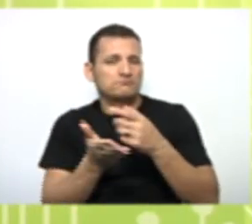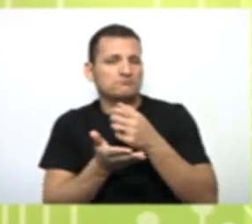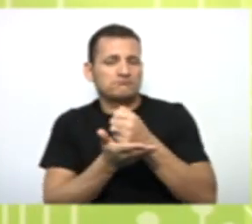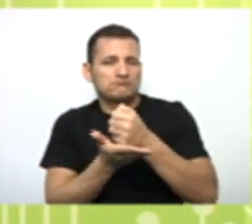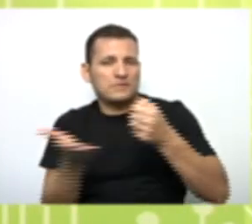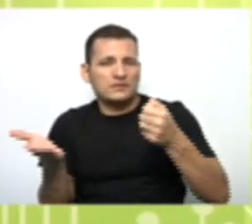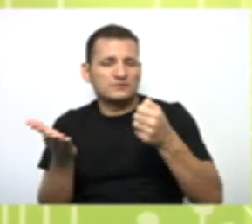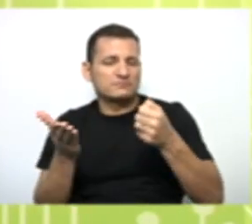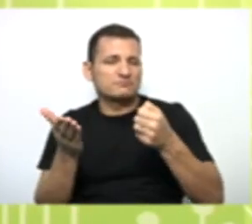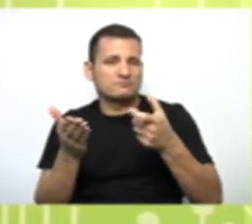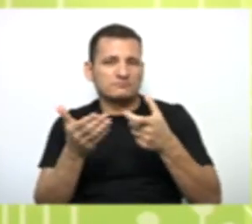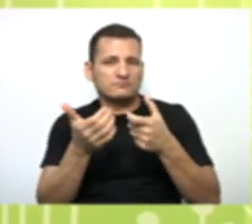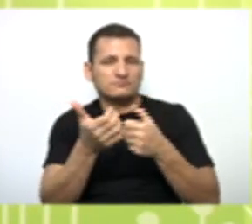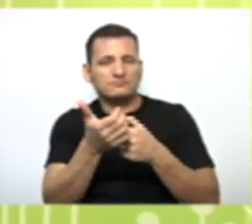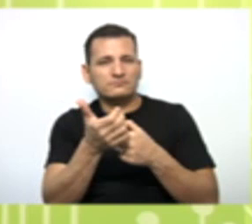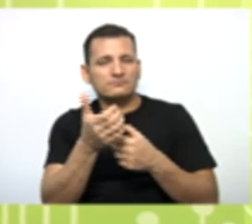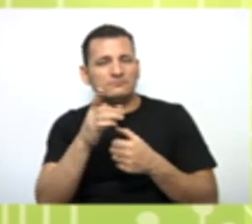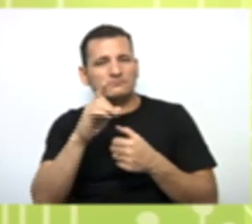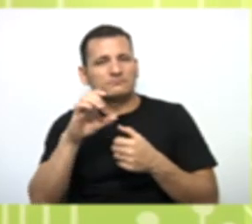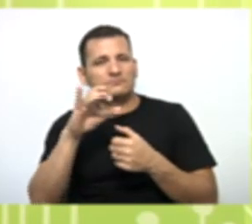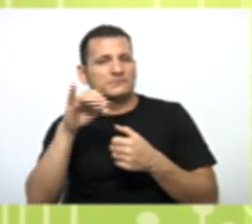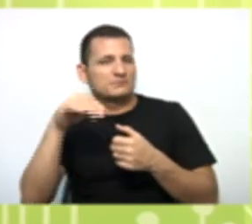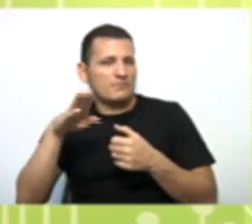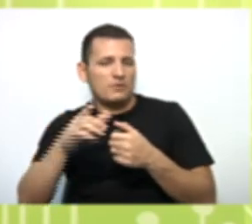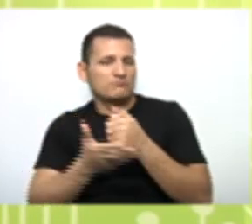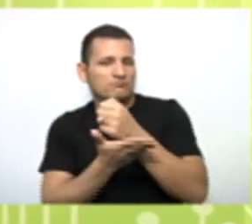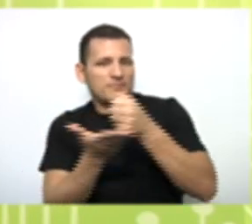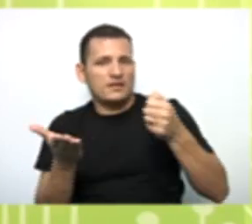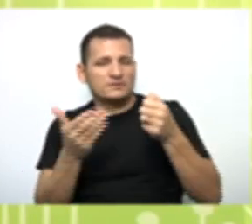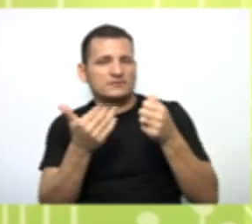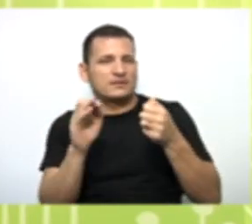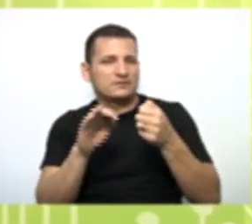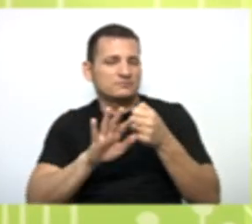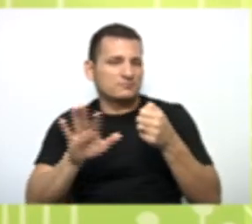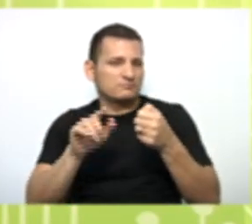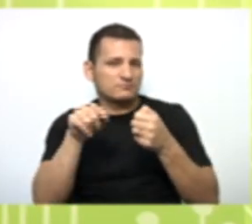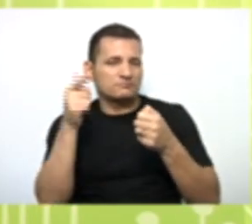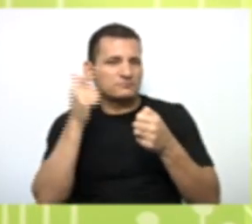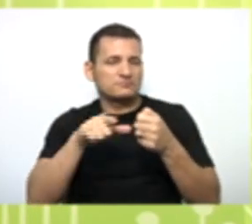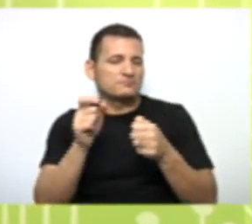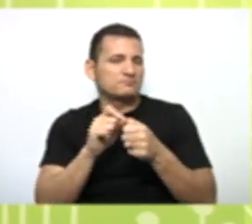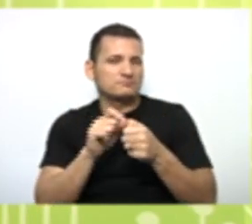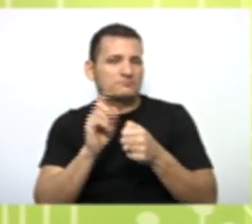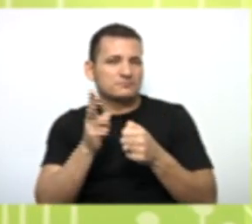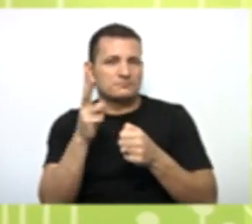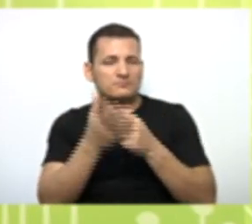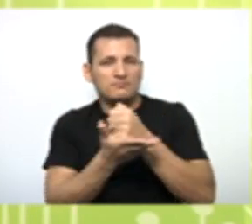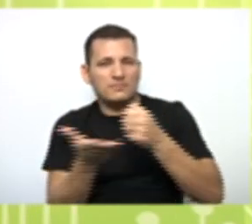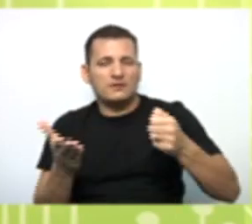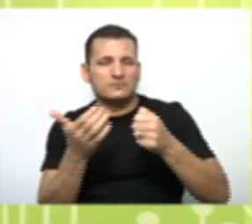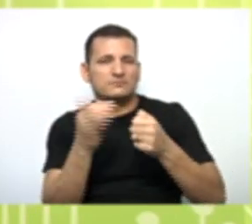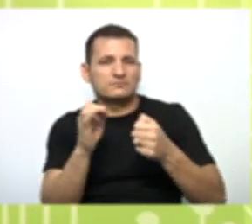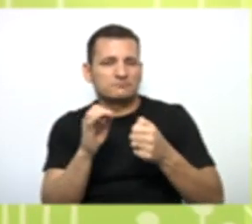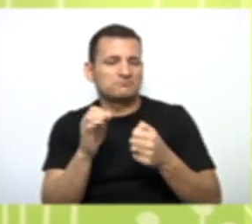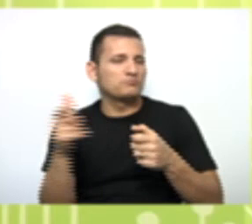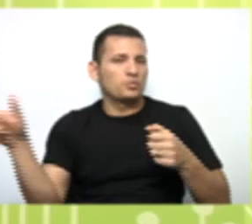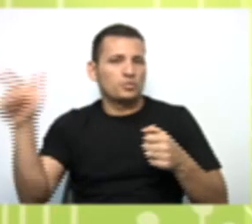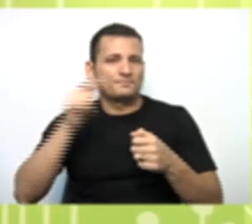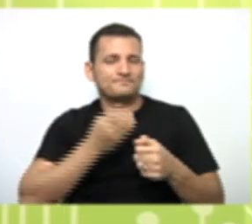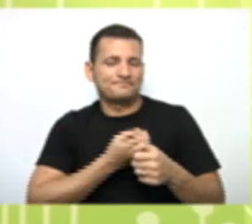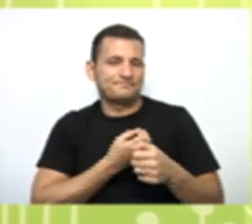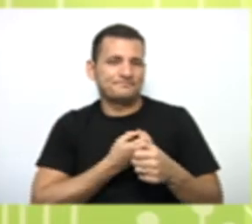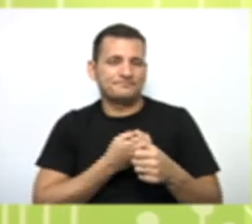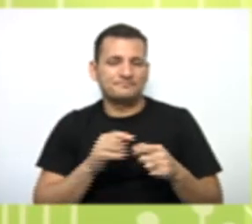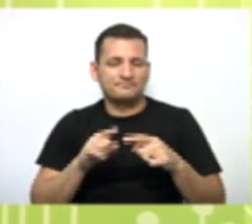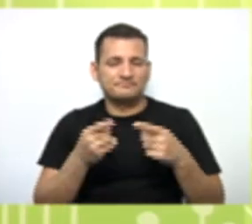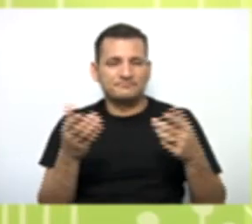mais que 10 vezes alguma coisa. Sempre você consegue fazer alguma coisa na base 10. Né? Mas agora não,